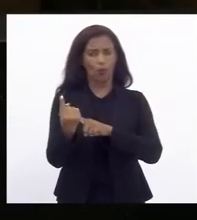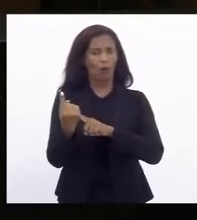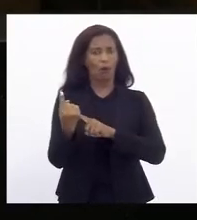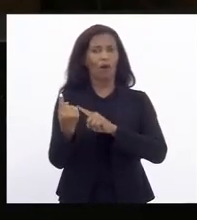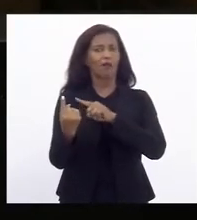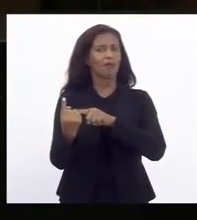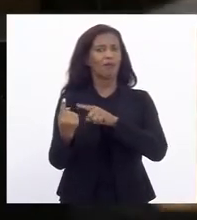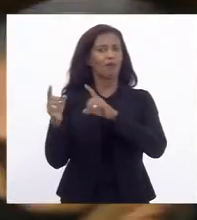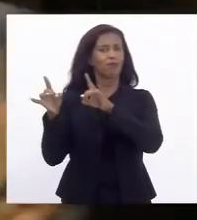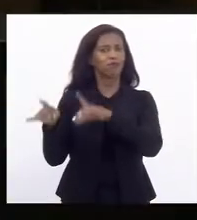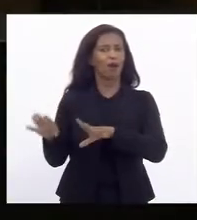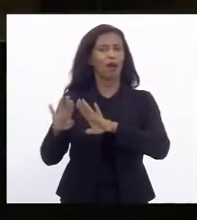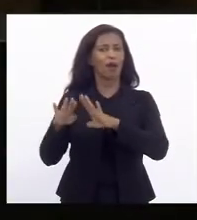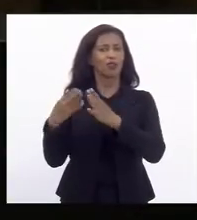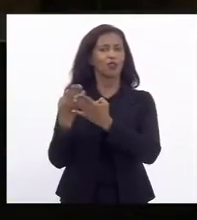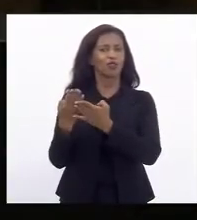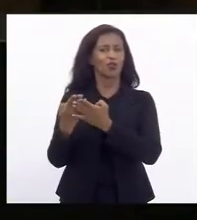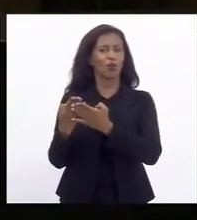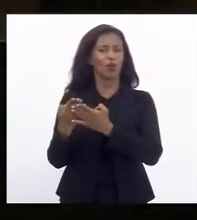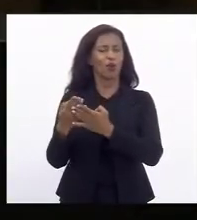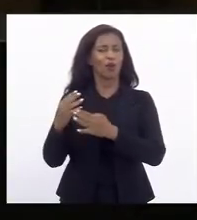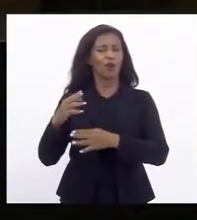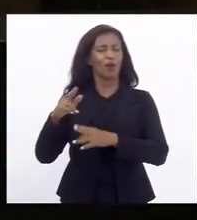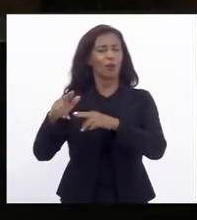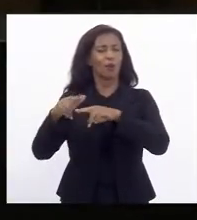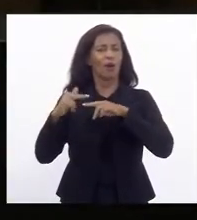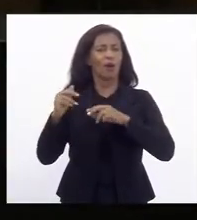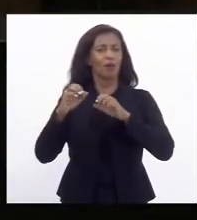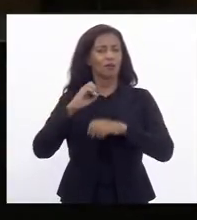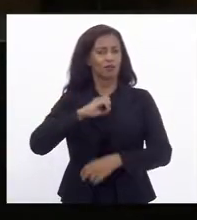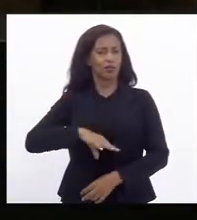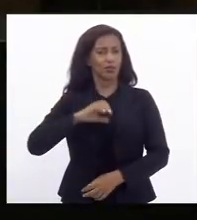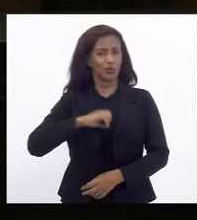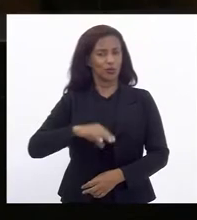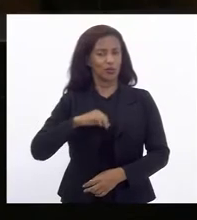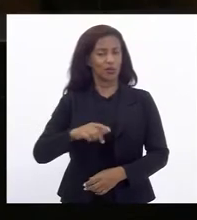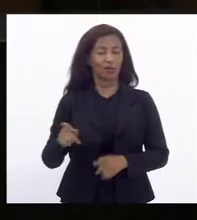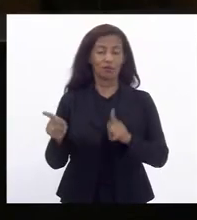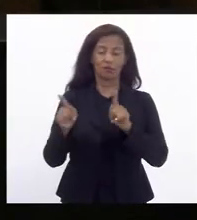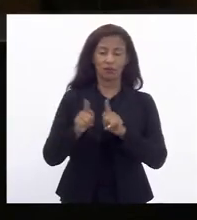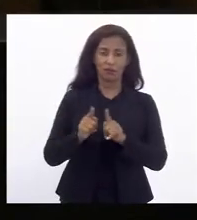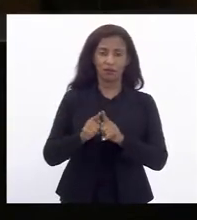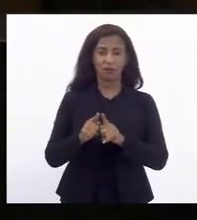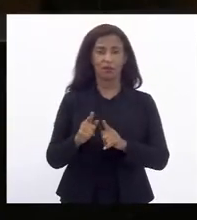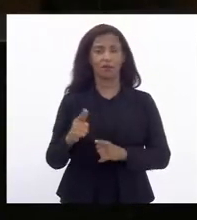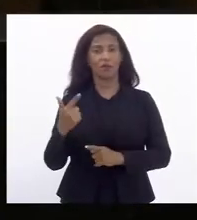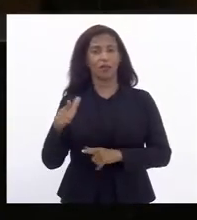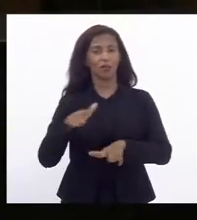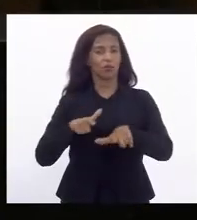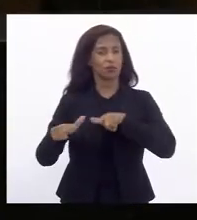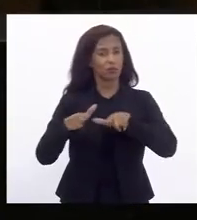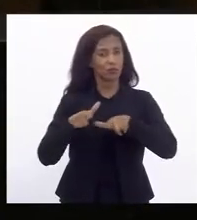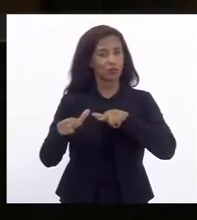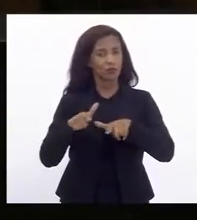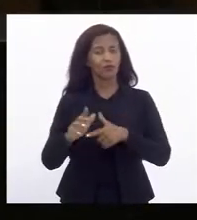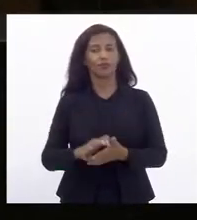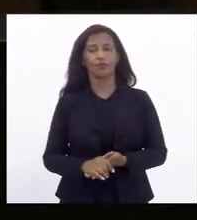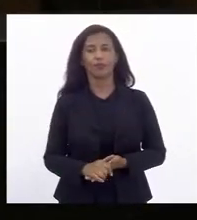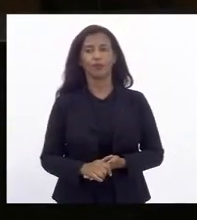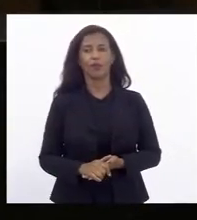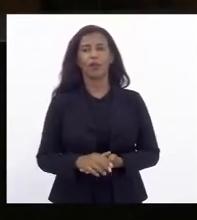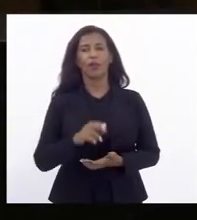a escola em razão da pobreza menstrual. Por outro lado, né, nós temos um trabalho